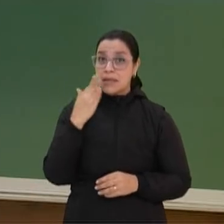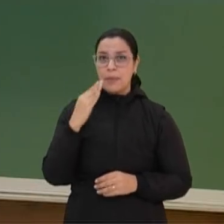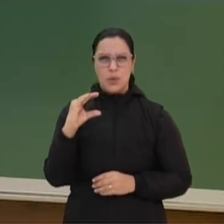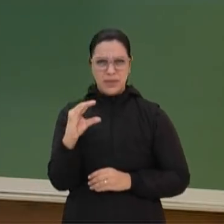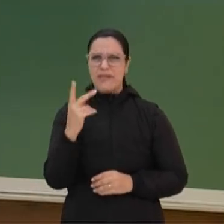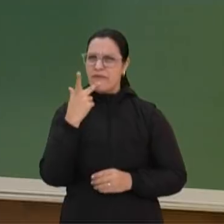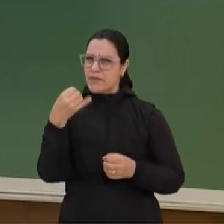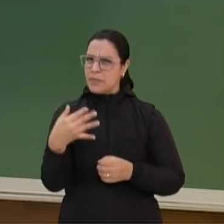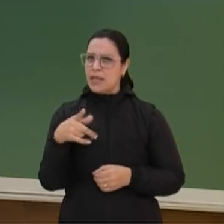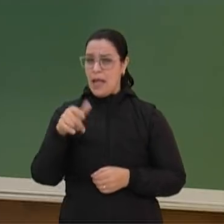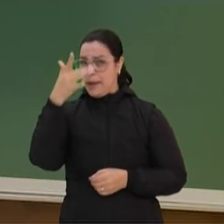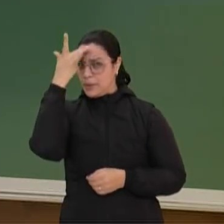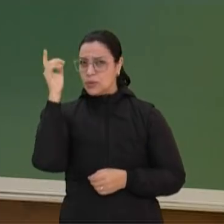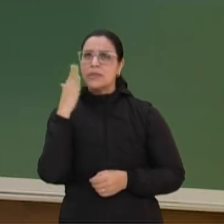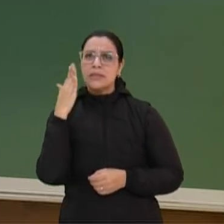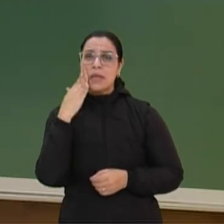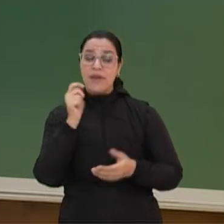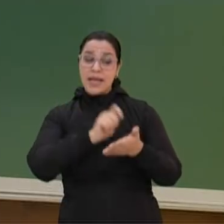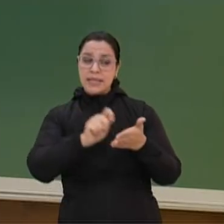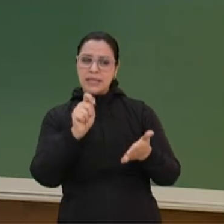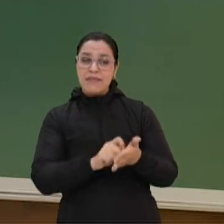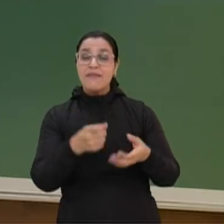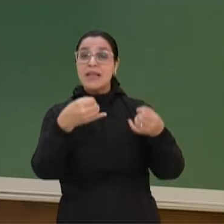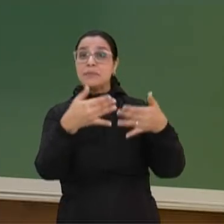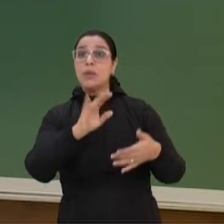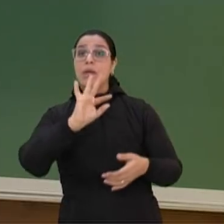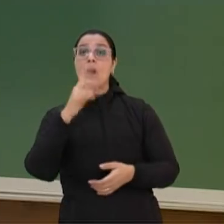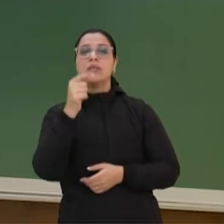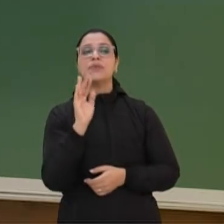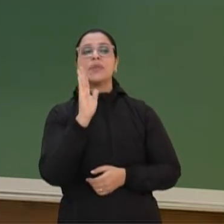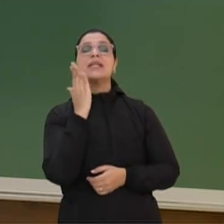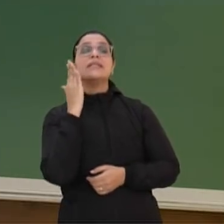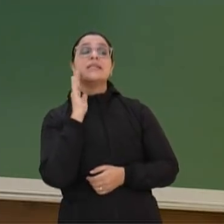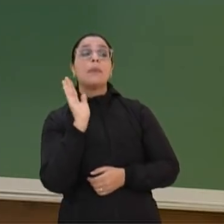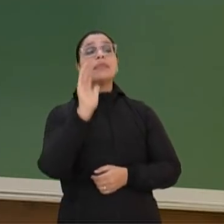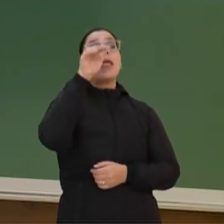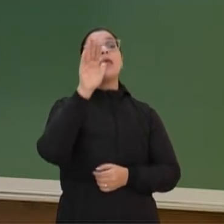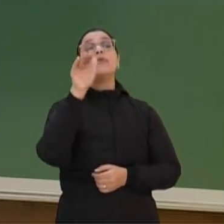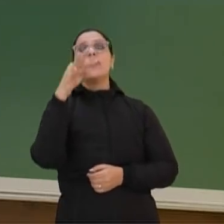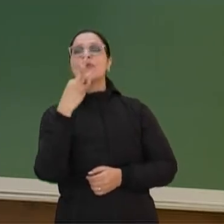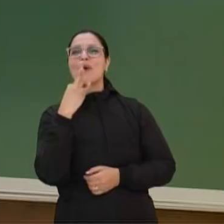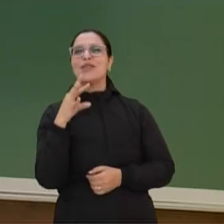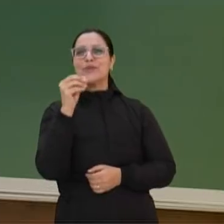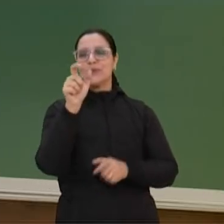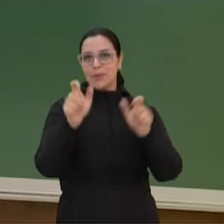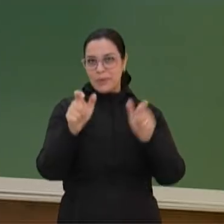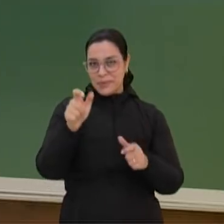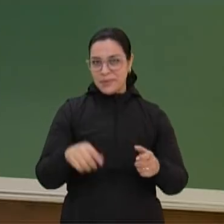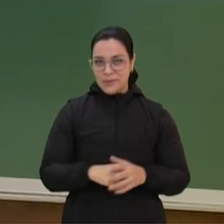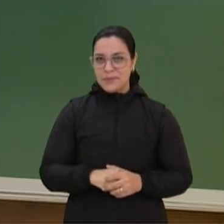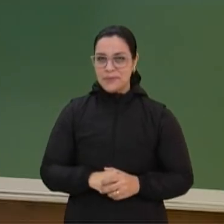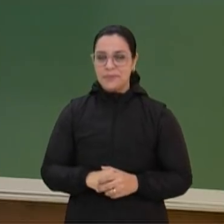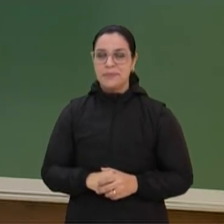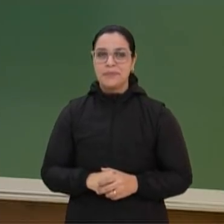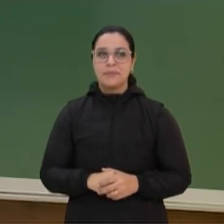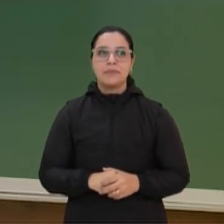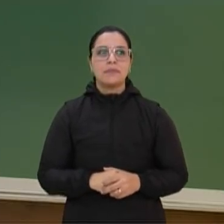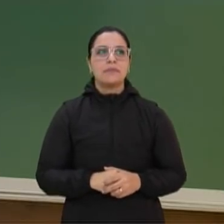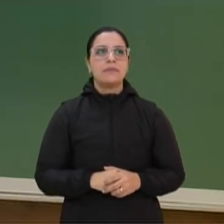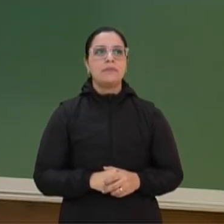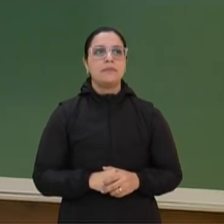observa. Primeira pessoa também é personagem, mas não faz parte dessa narrativa aqui. A letra C,